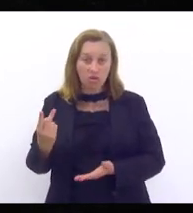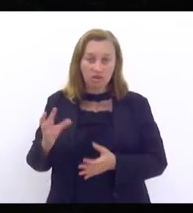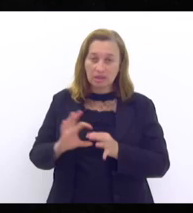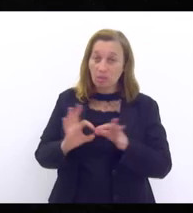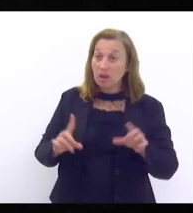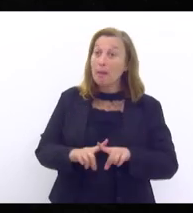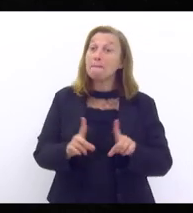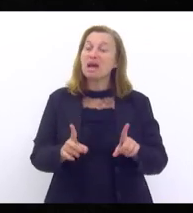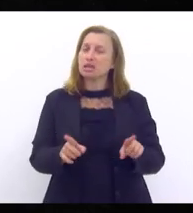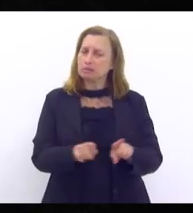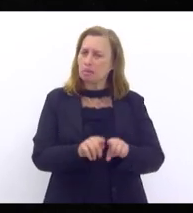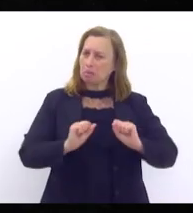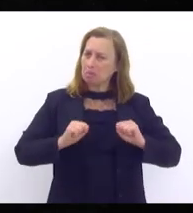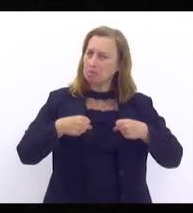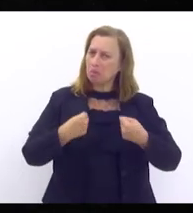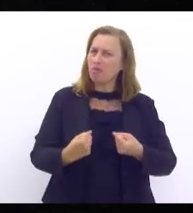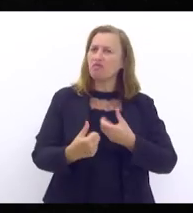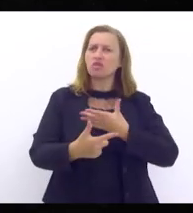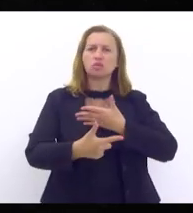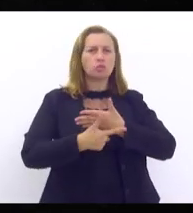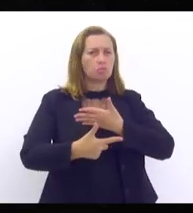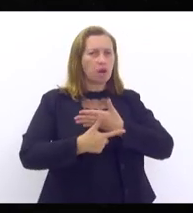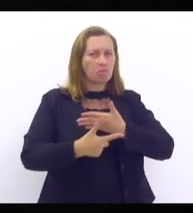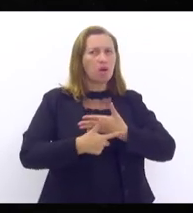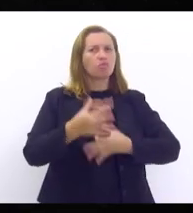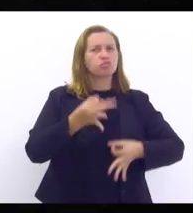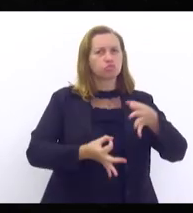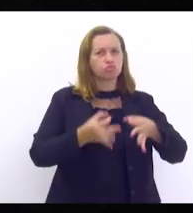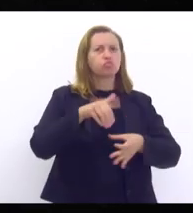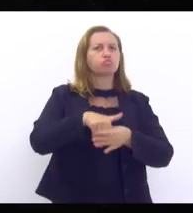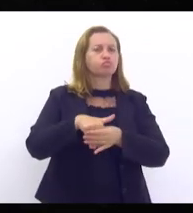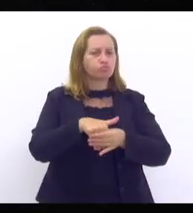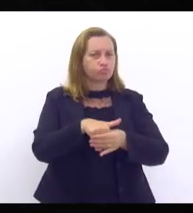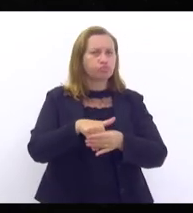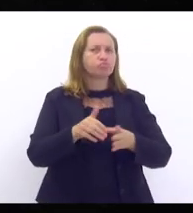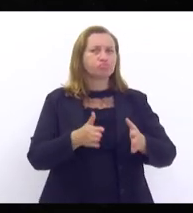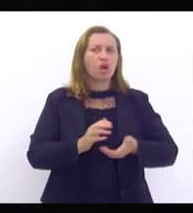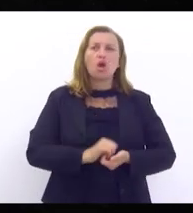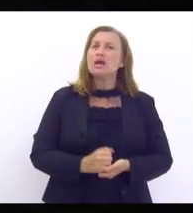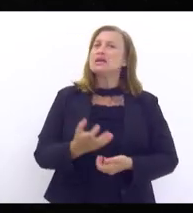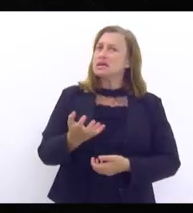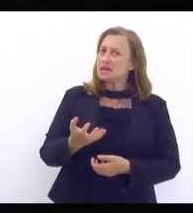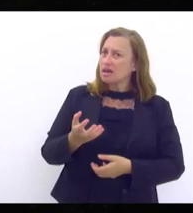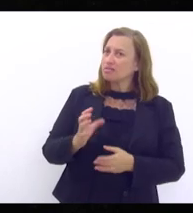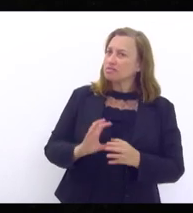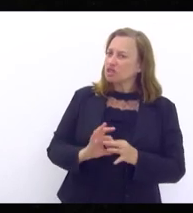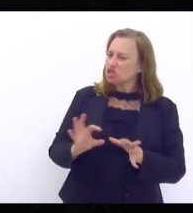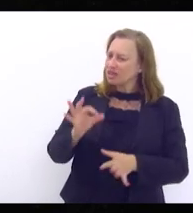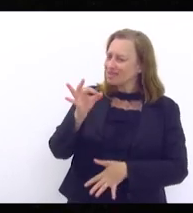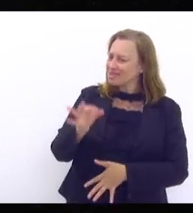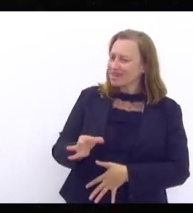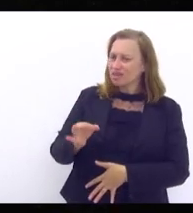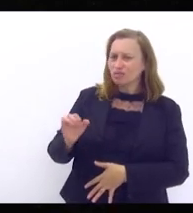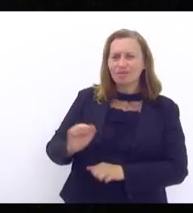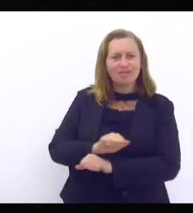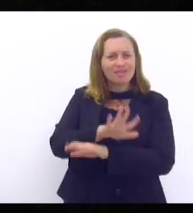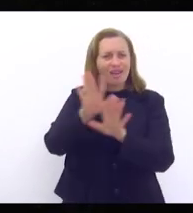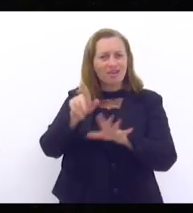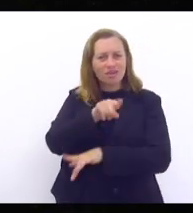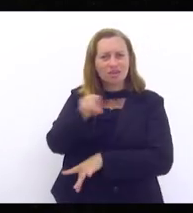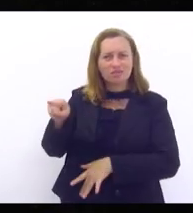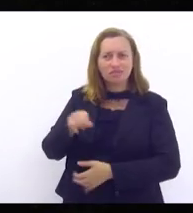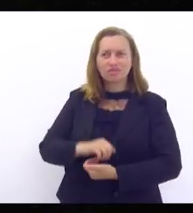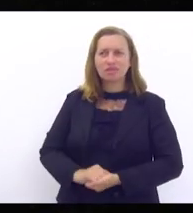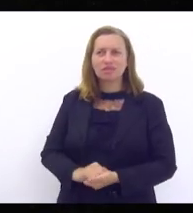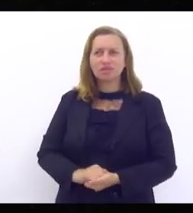mas também de defesa do papel da justiça eleitoral. Quero deixar absolutamente claro